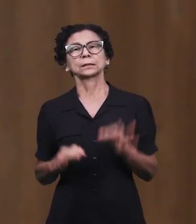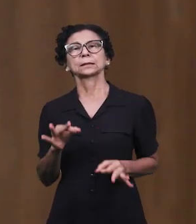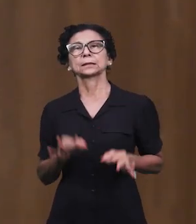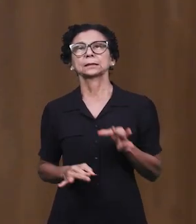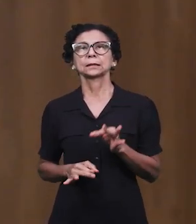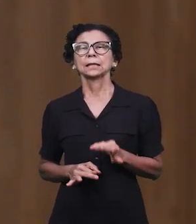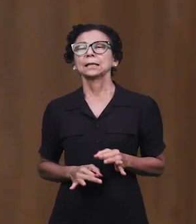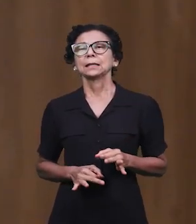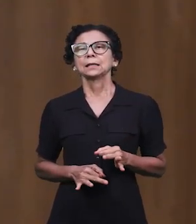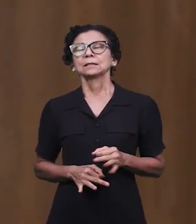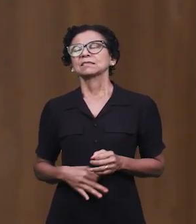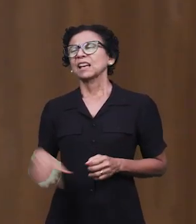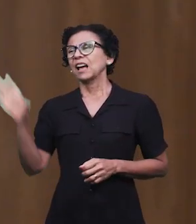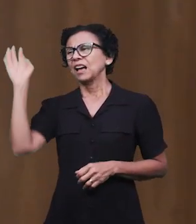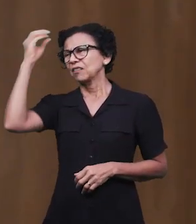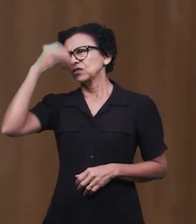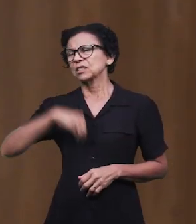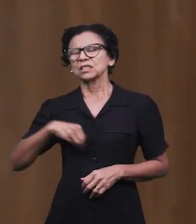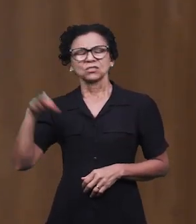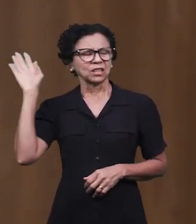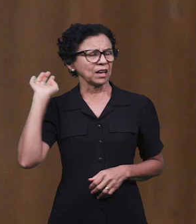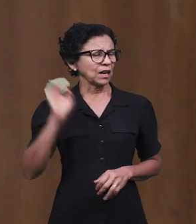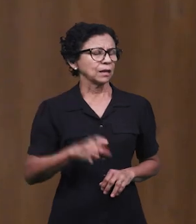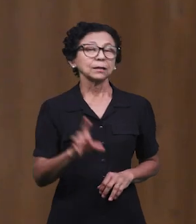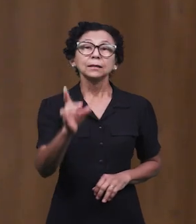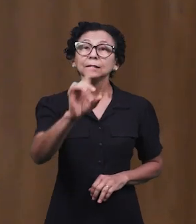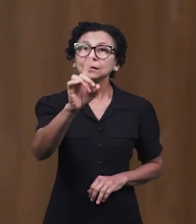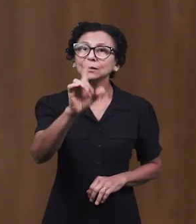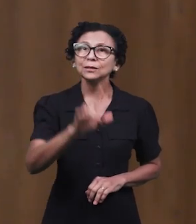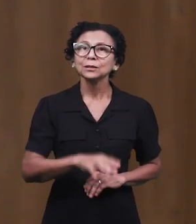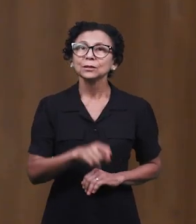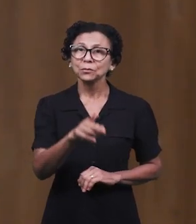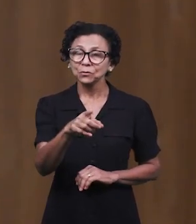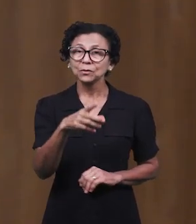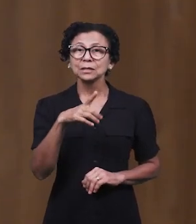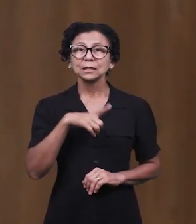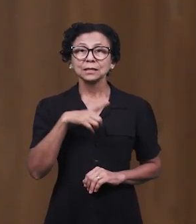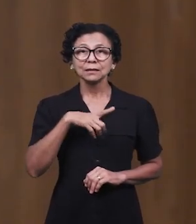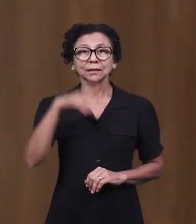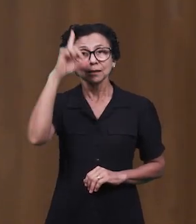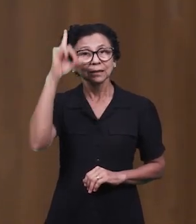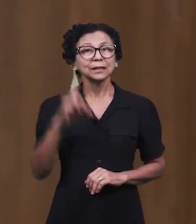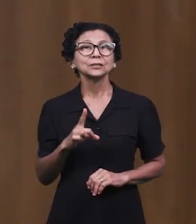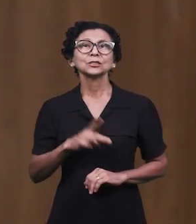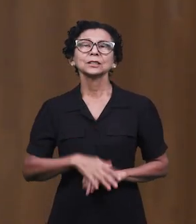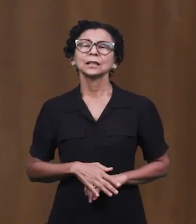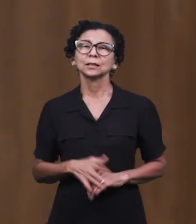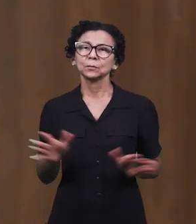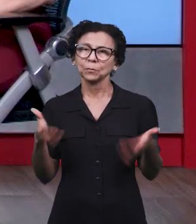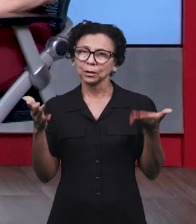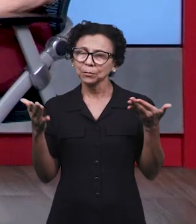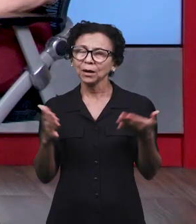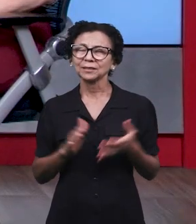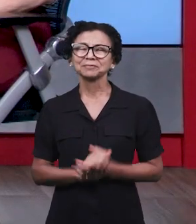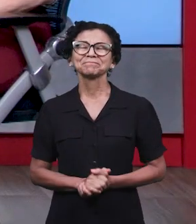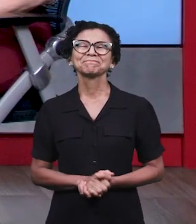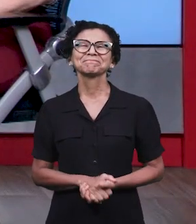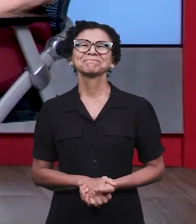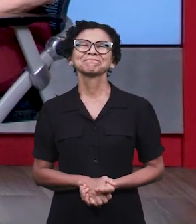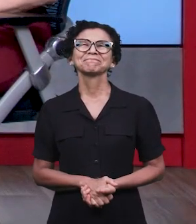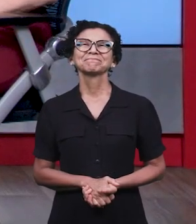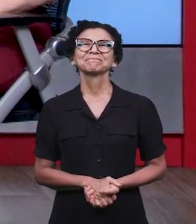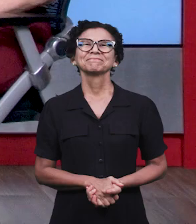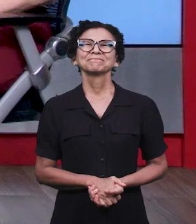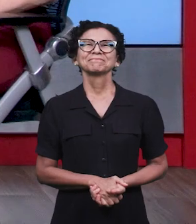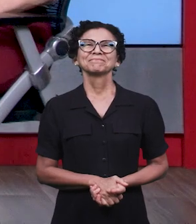pode assim desistir. Houve uma negativa, vou desistir. Não. De repente você tem direito, você cumpre os requisitos, tem que correr atrás dos direitos. Muito bom,